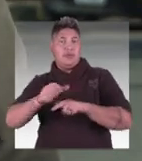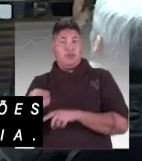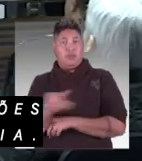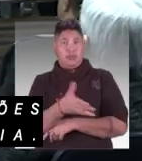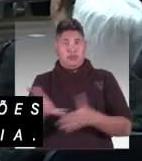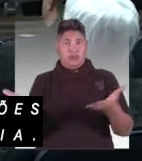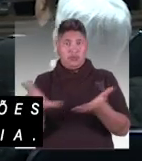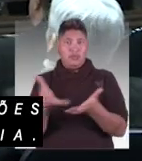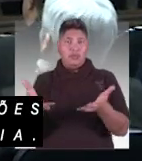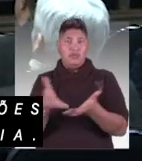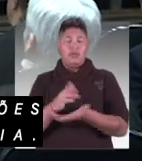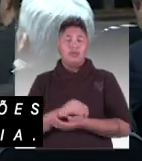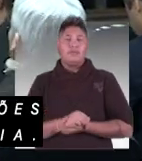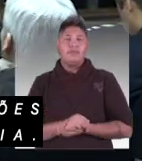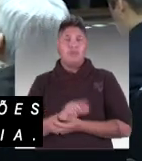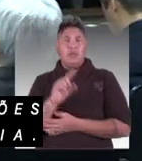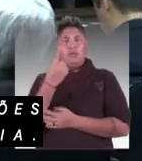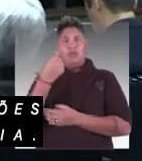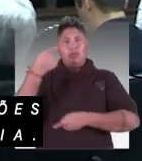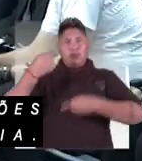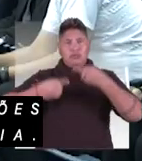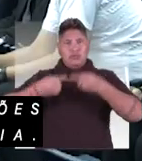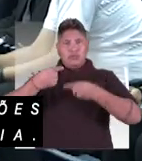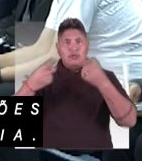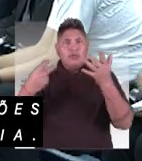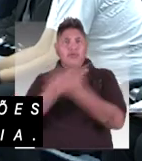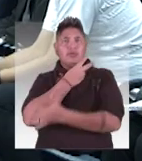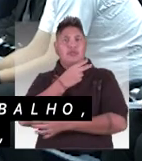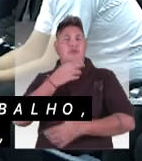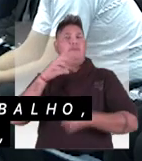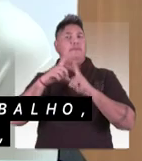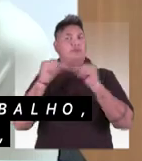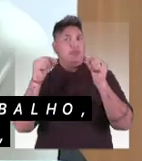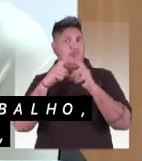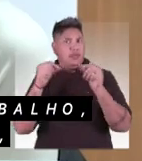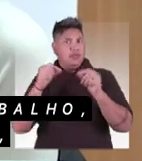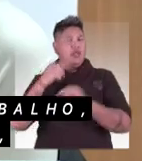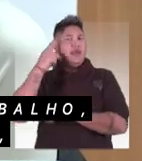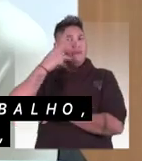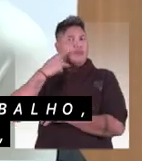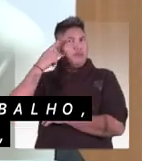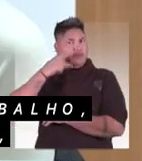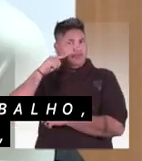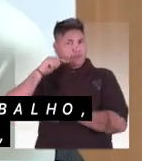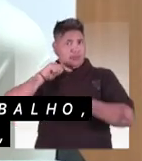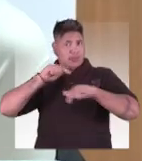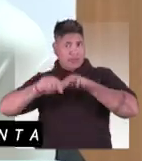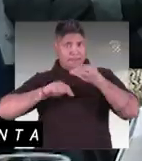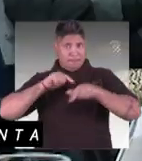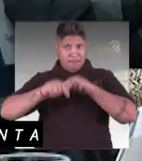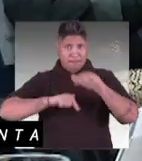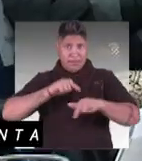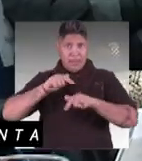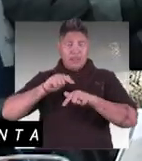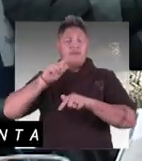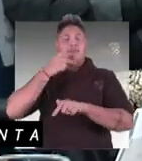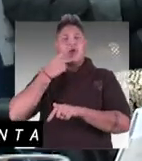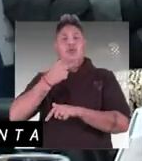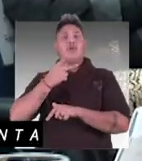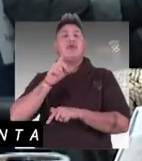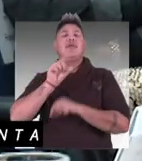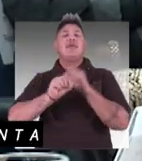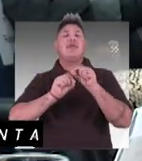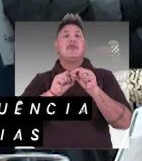modernidade. Uma dessas discussões ocorreu em Brasília. A procuradora do Trabalho, Vanessa Patriota, diz que